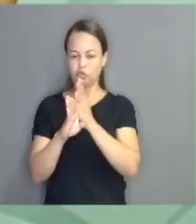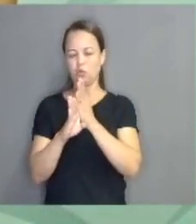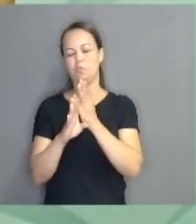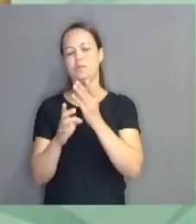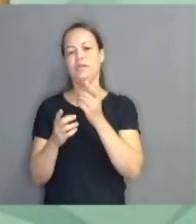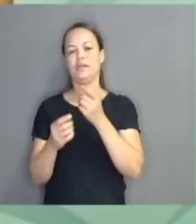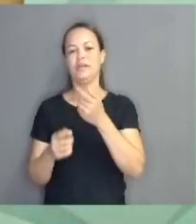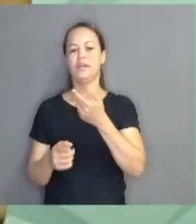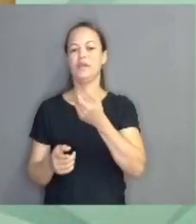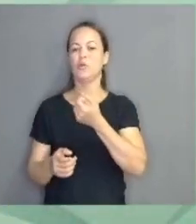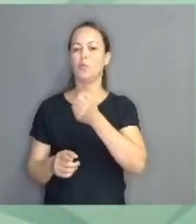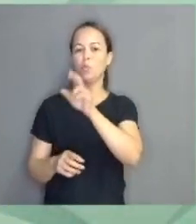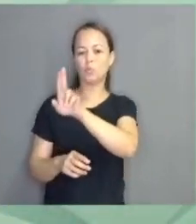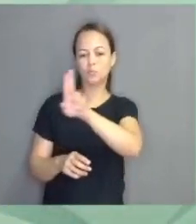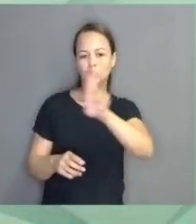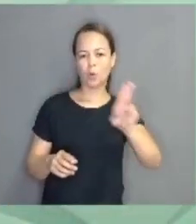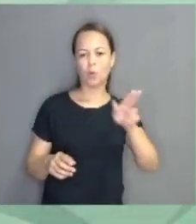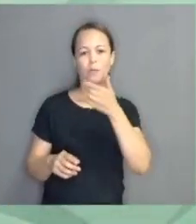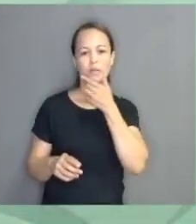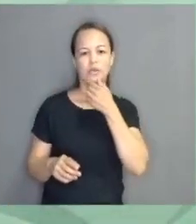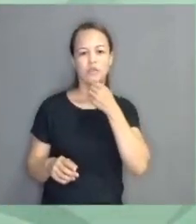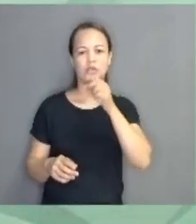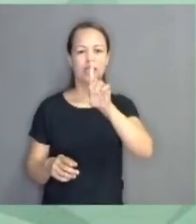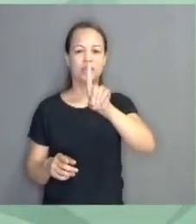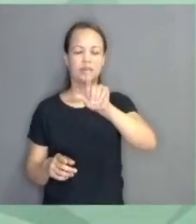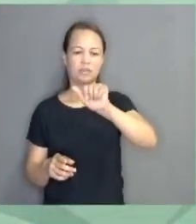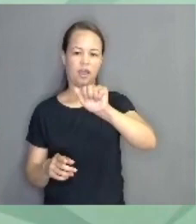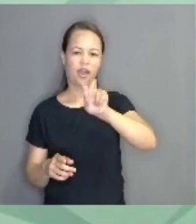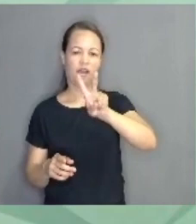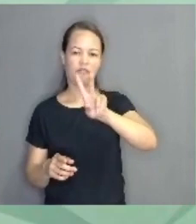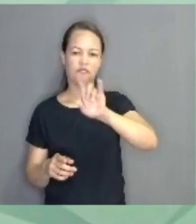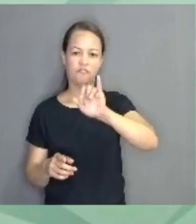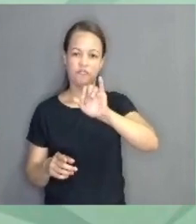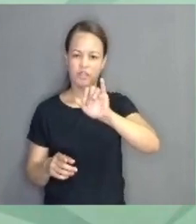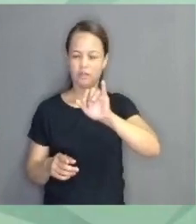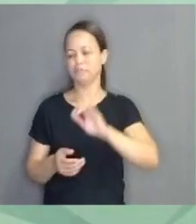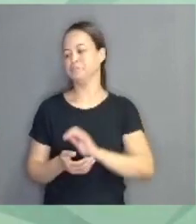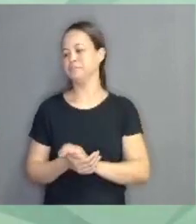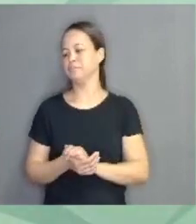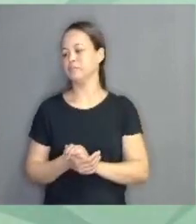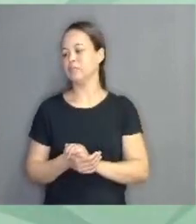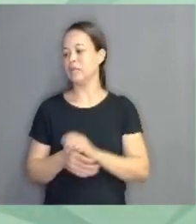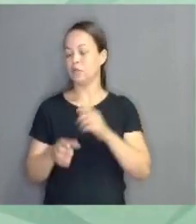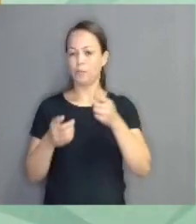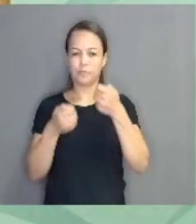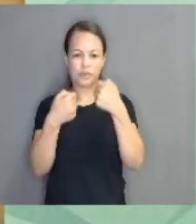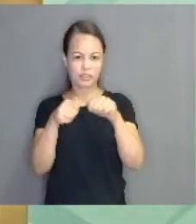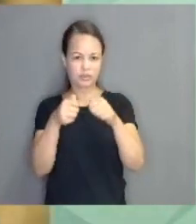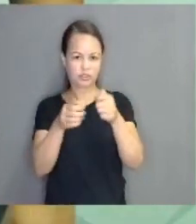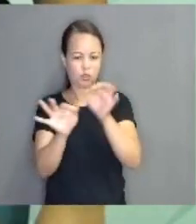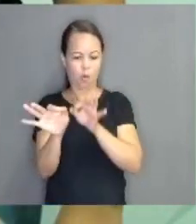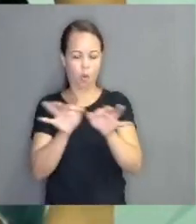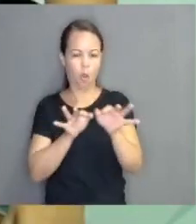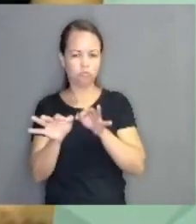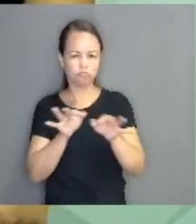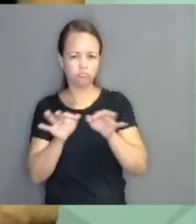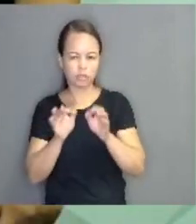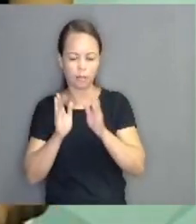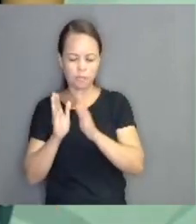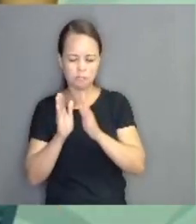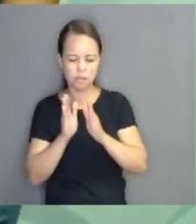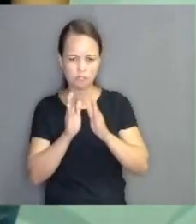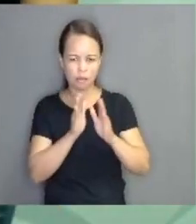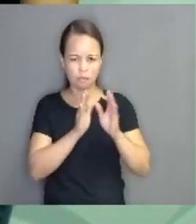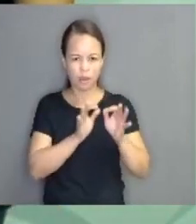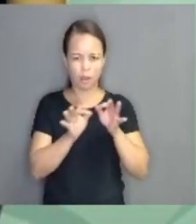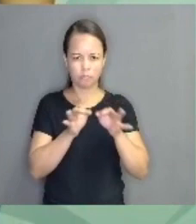nome Davi, eu preciso colocar essas letrinhas na ordem correta, senão a palavra não fica certa. Como é que eu coloco na ordem